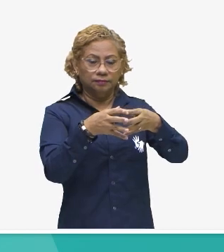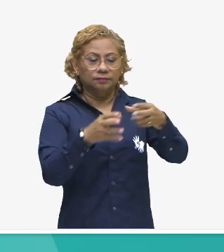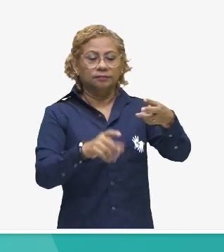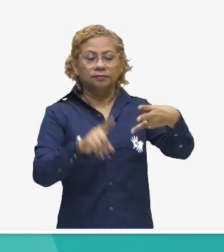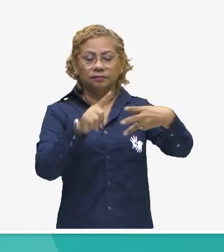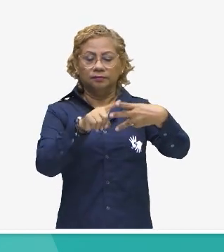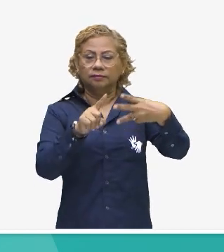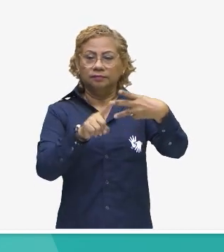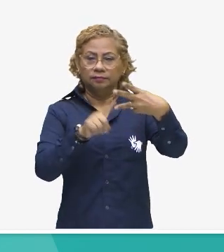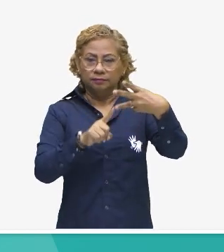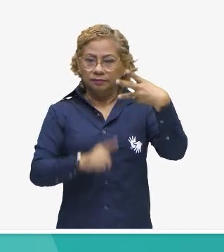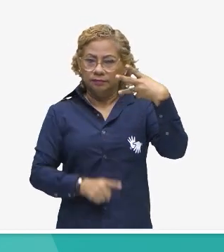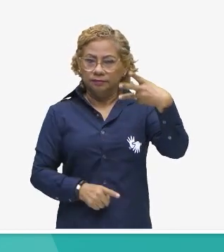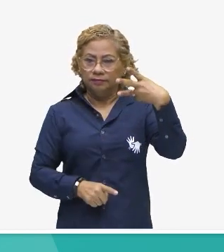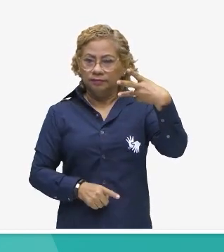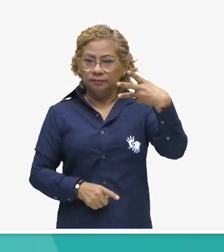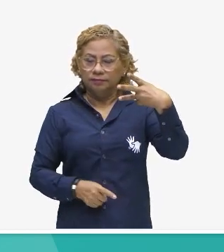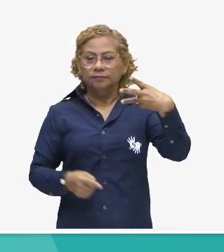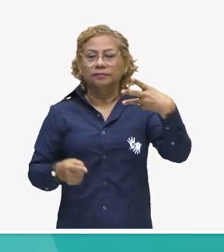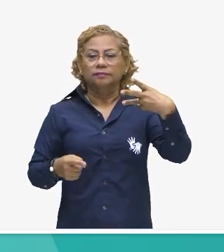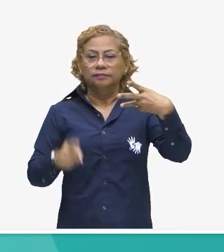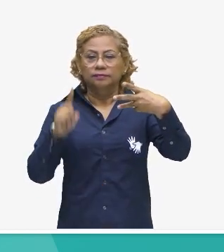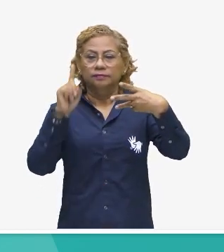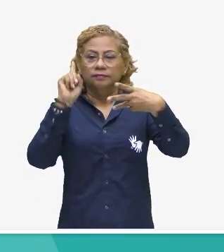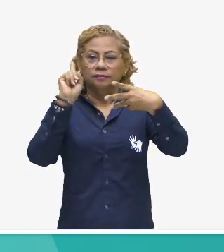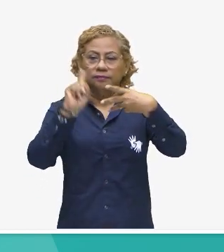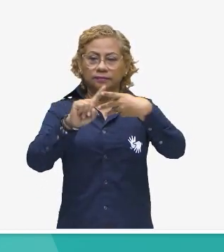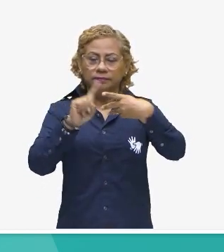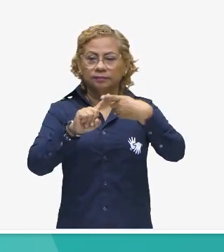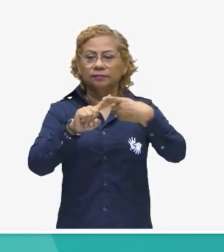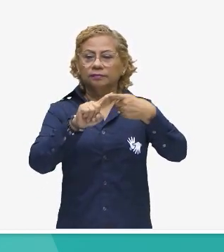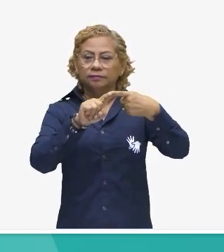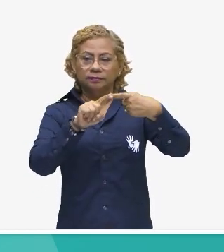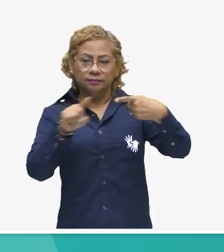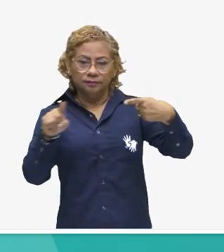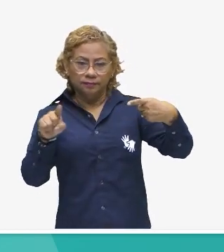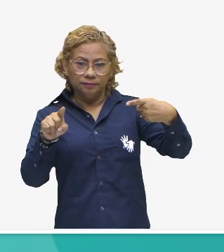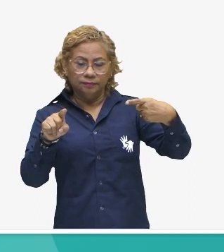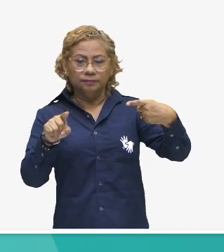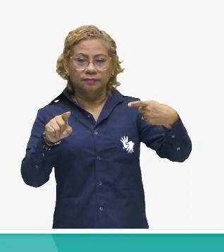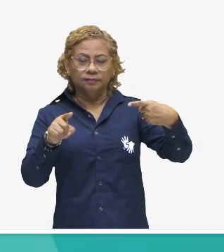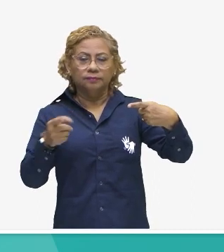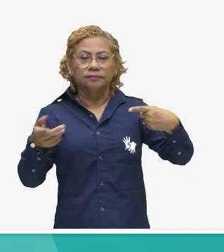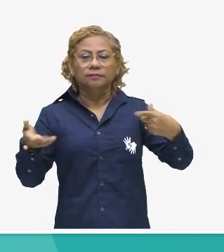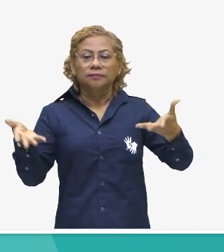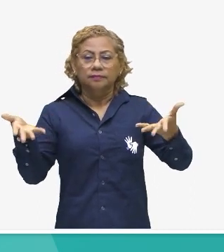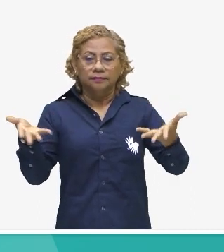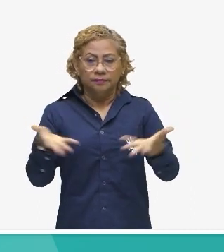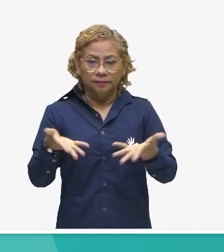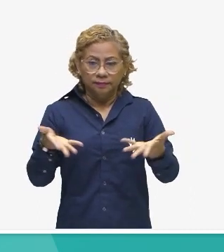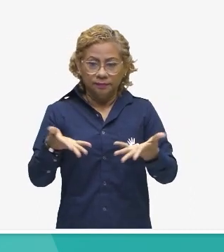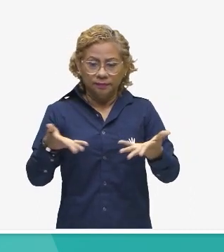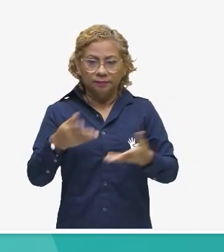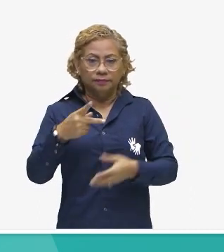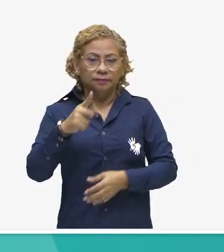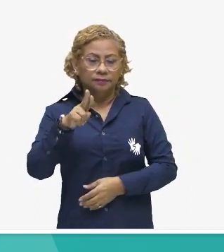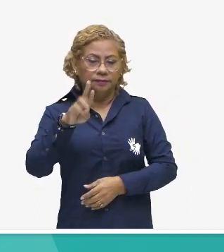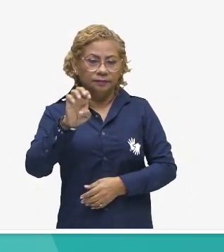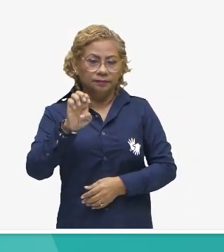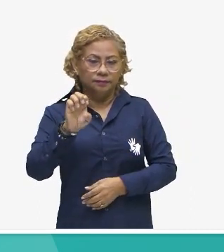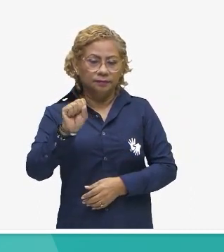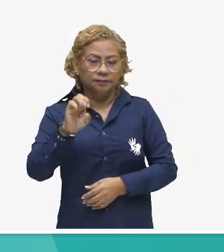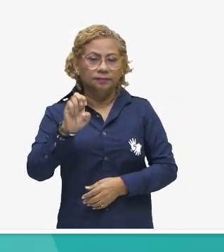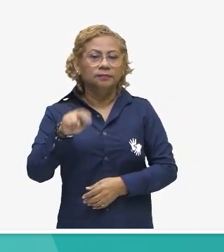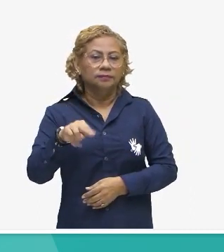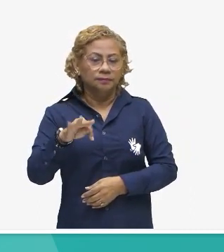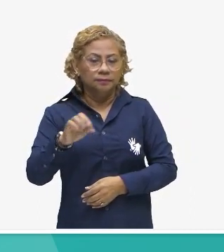que é o presente. O que significa o presente? Eles representam fatos